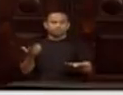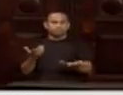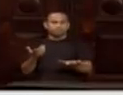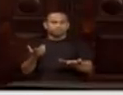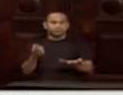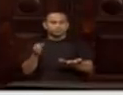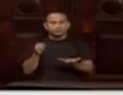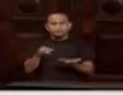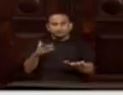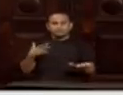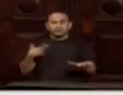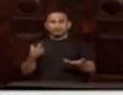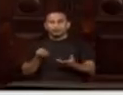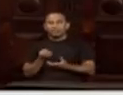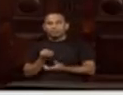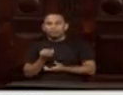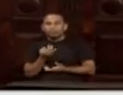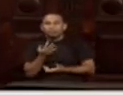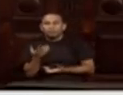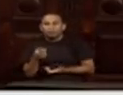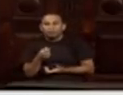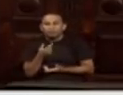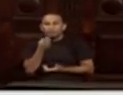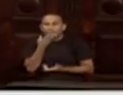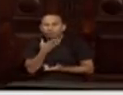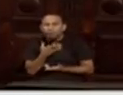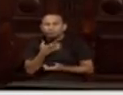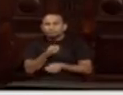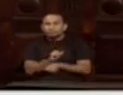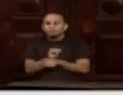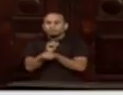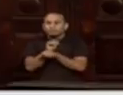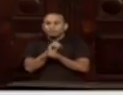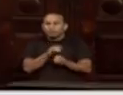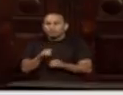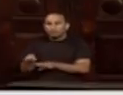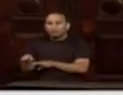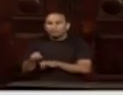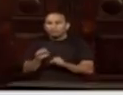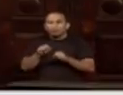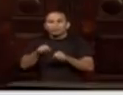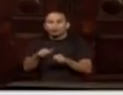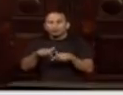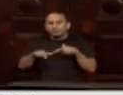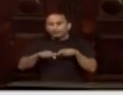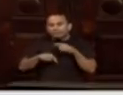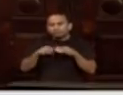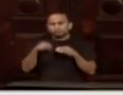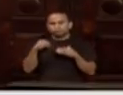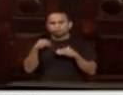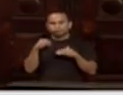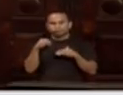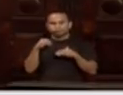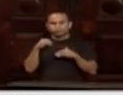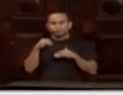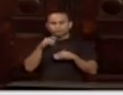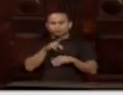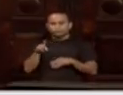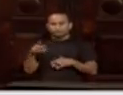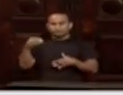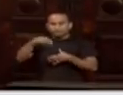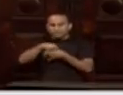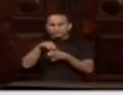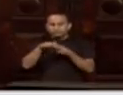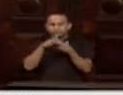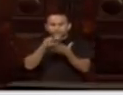se a qualidade da educação do estado a impossibilidade de um trabalho digno dos professores em sala de aula se